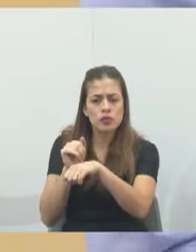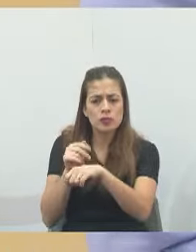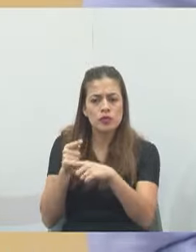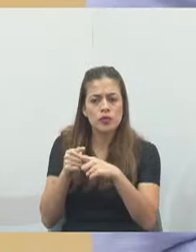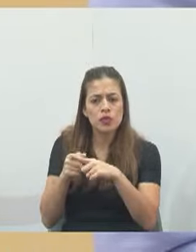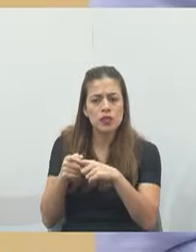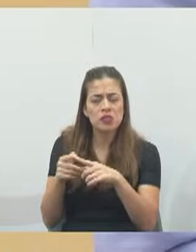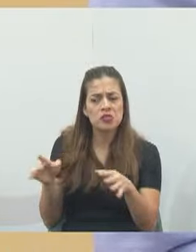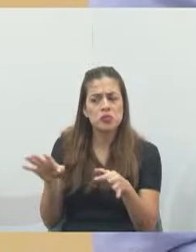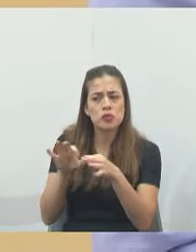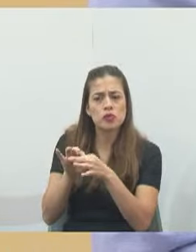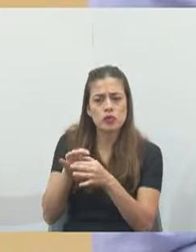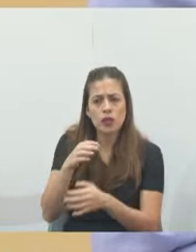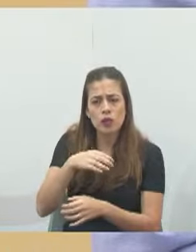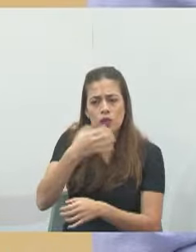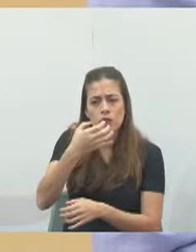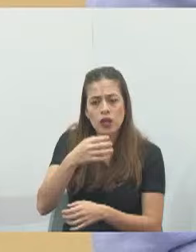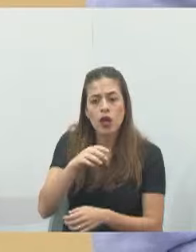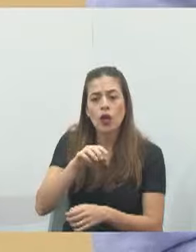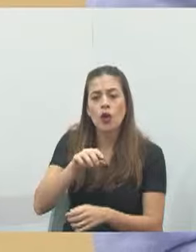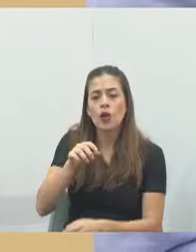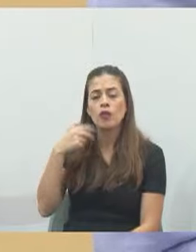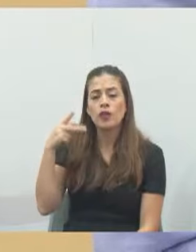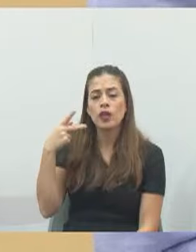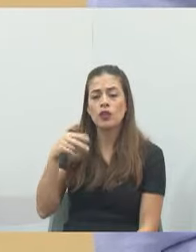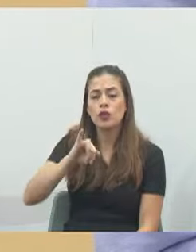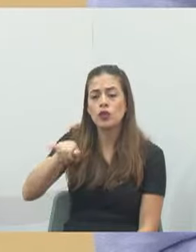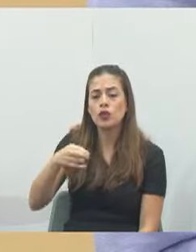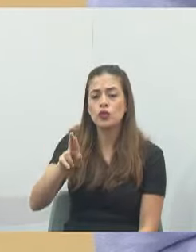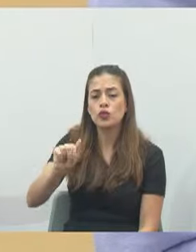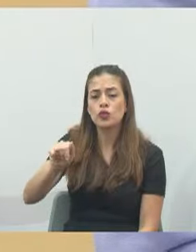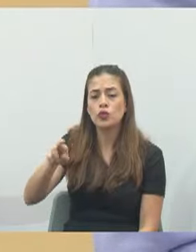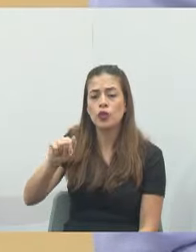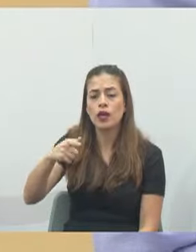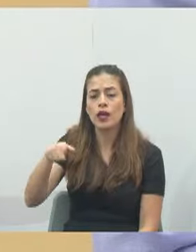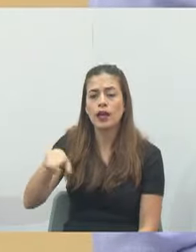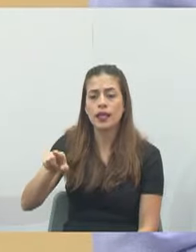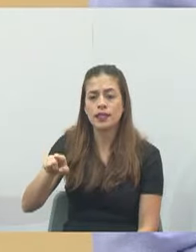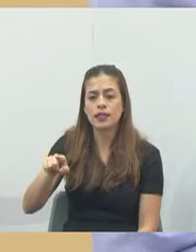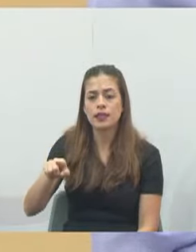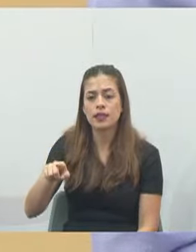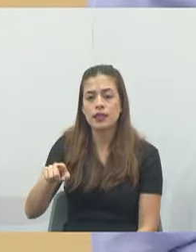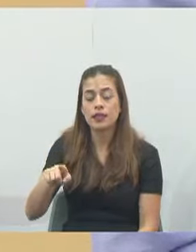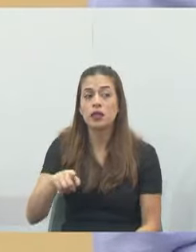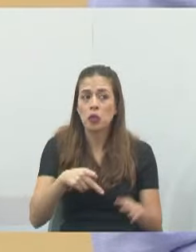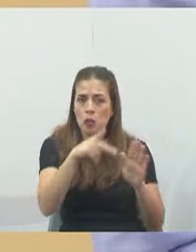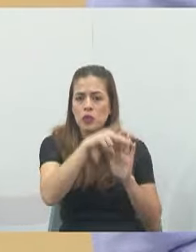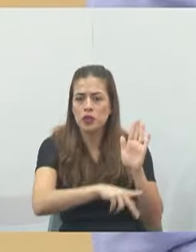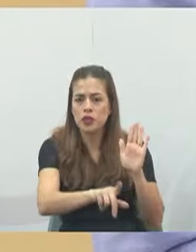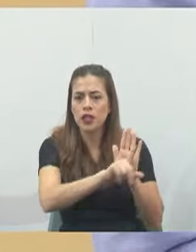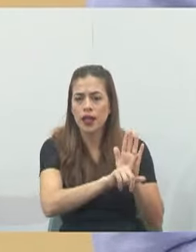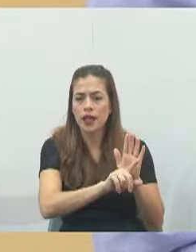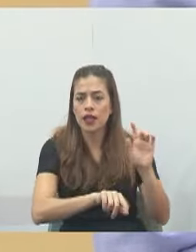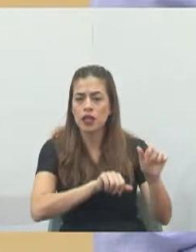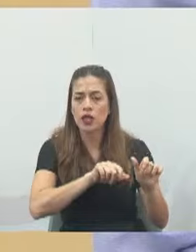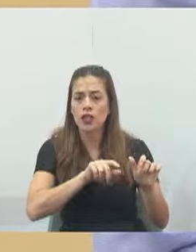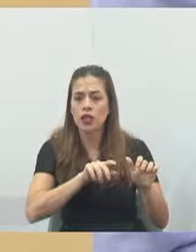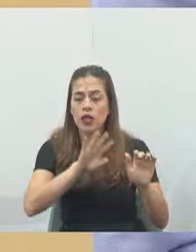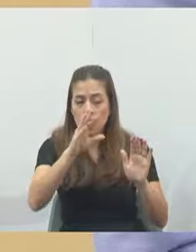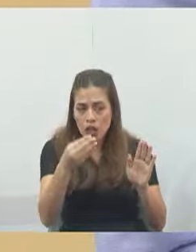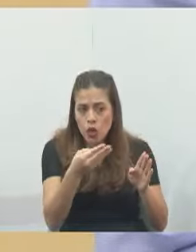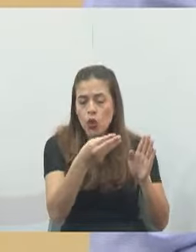tinha ligação com o Paraíso, que era o vereador Juarez, entrou com um projeto de lei e tornou a Festa do